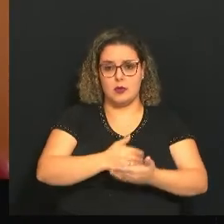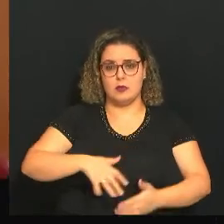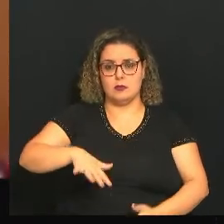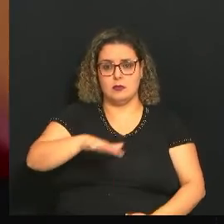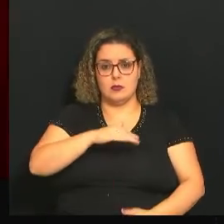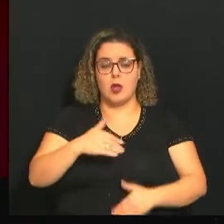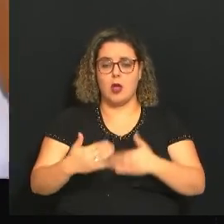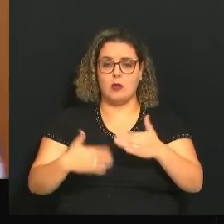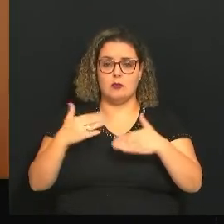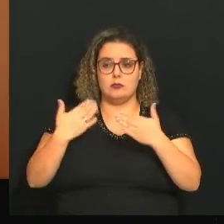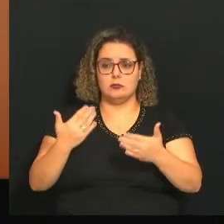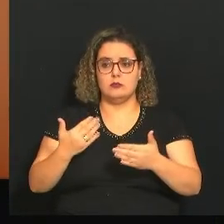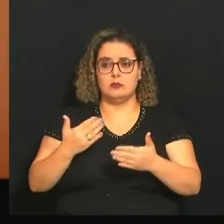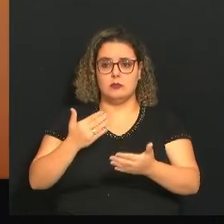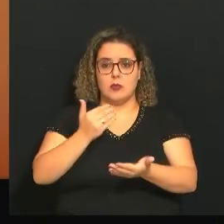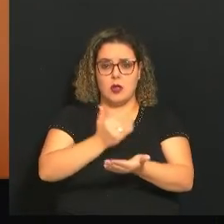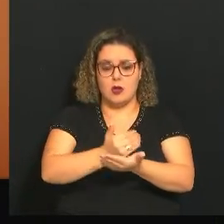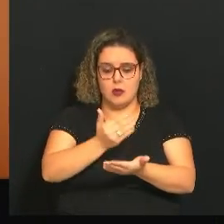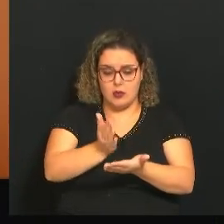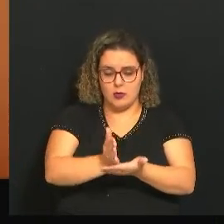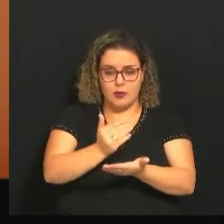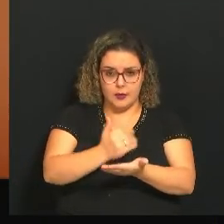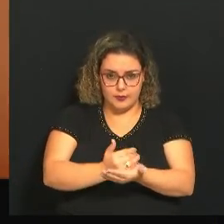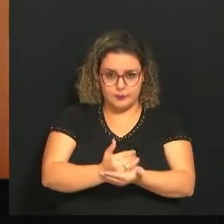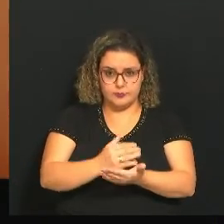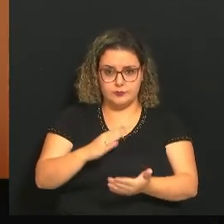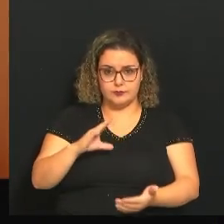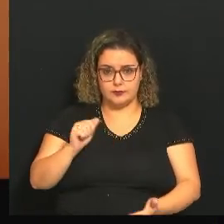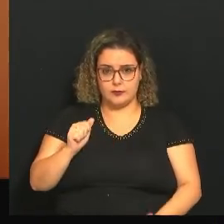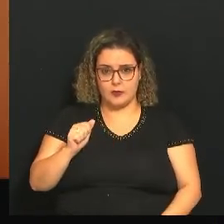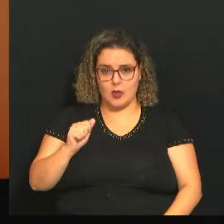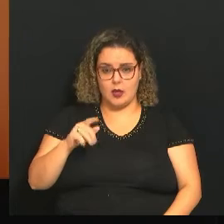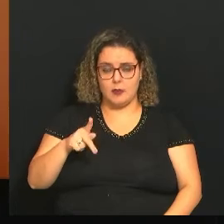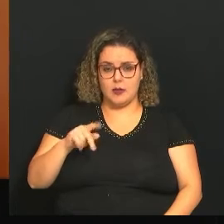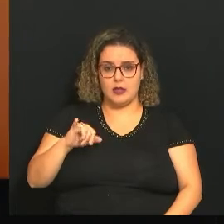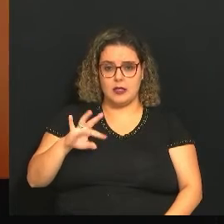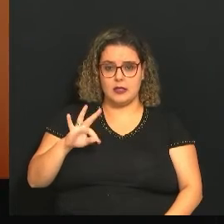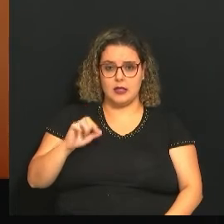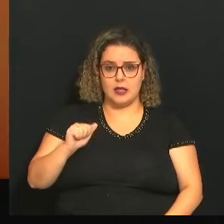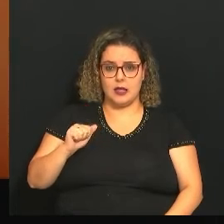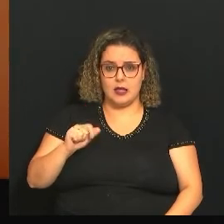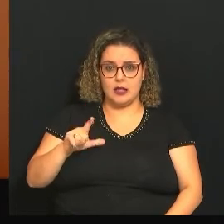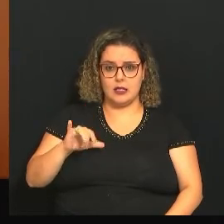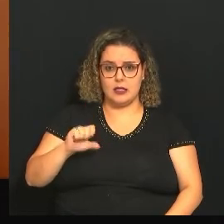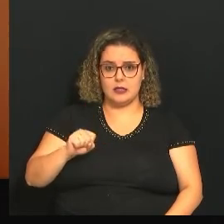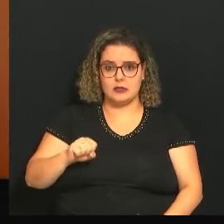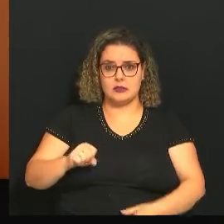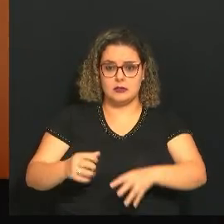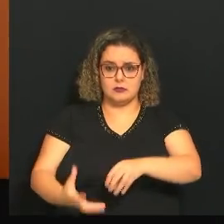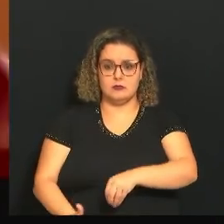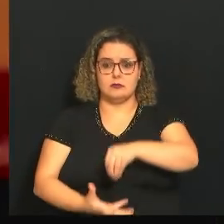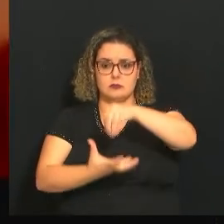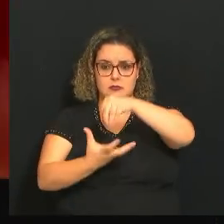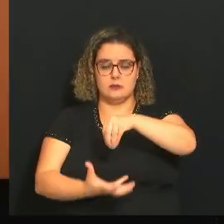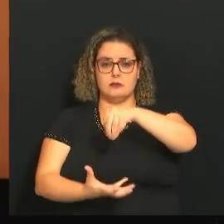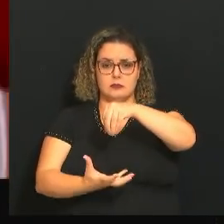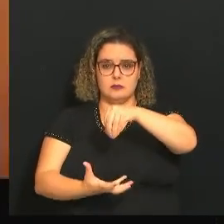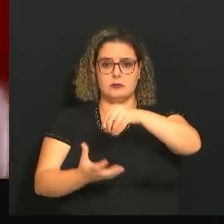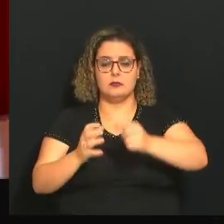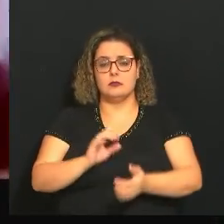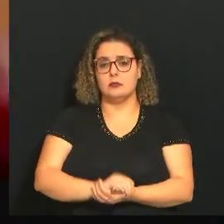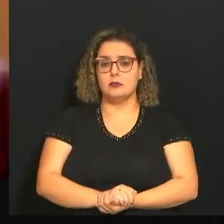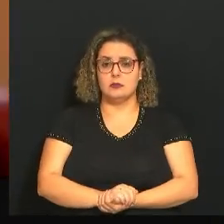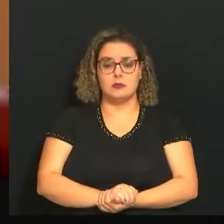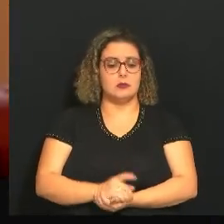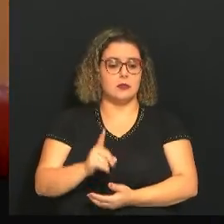produtivo. Vai dividir entre os capitalistas, ou seja, eles são a favor de remunerar o capital, mas não